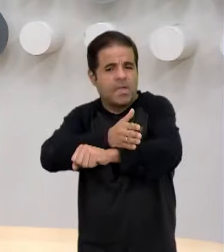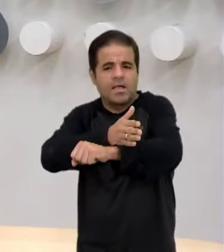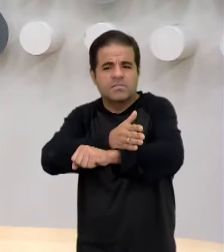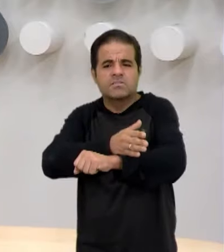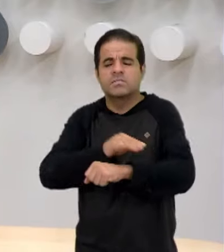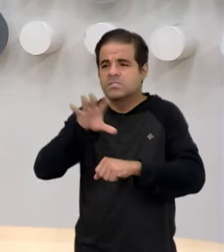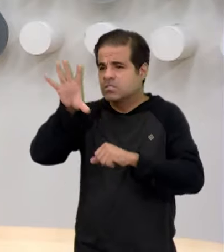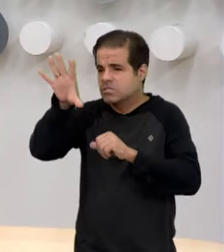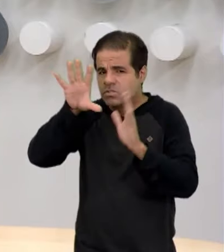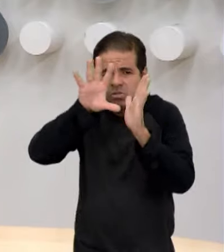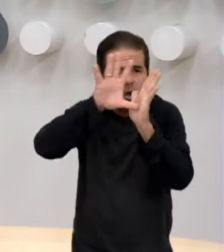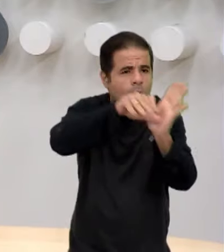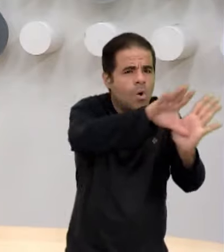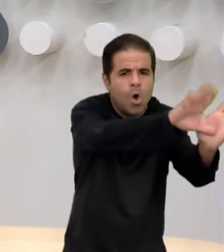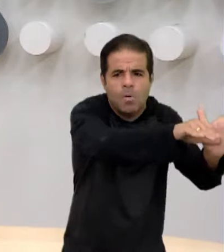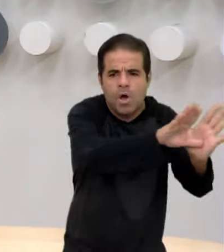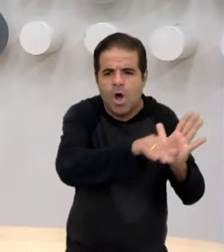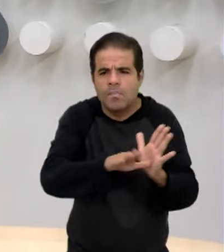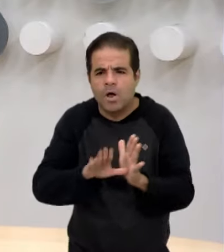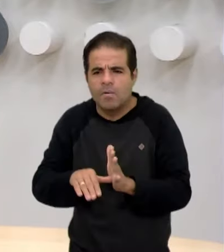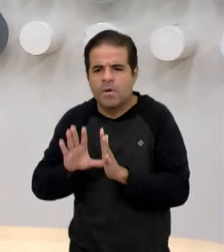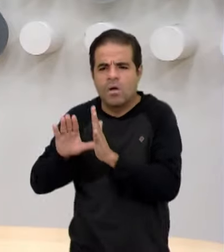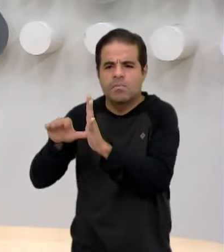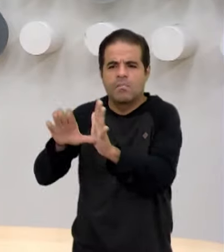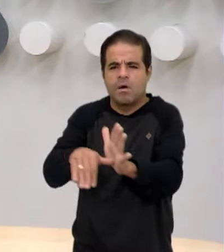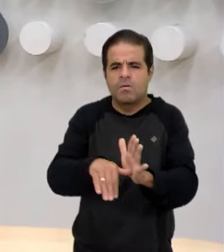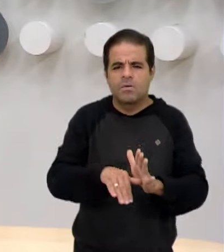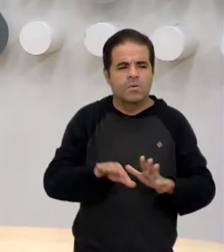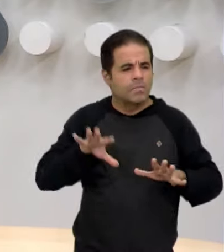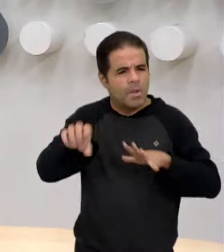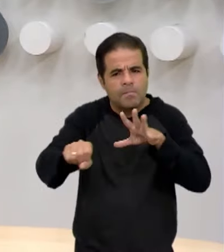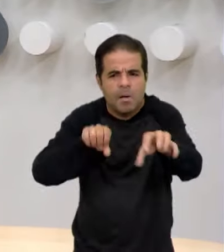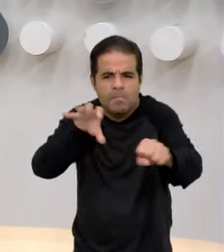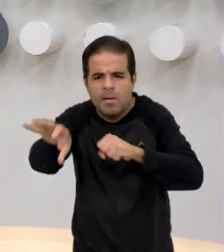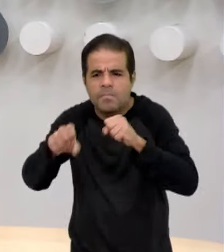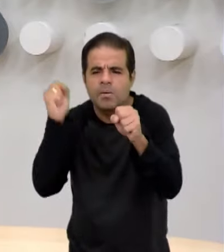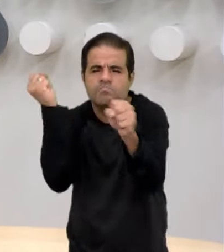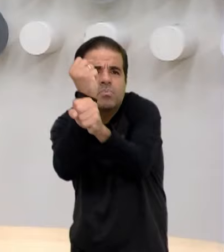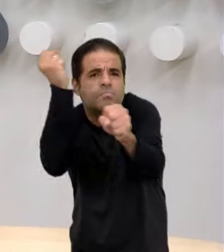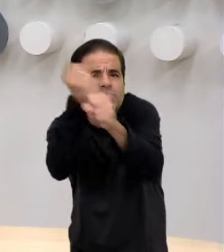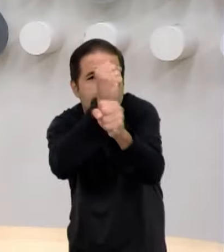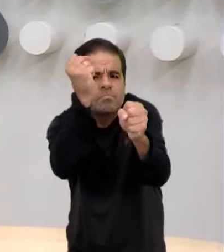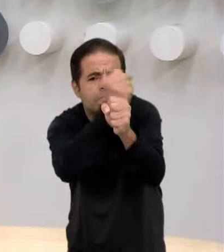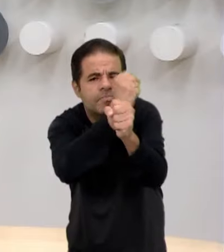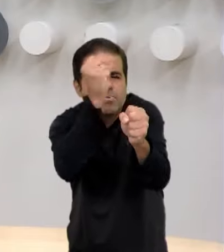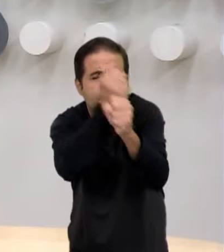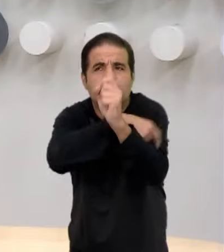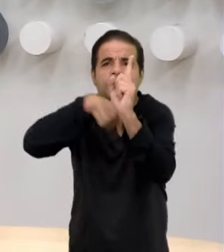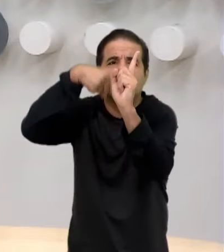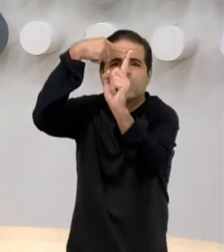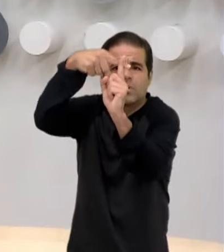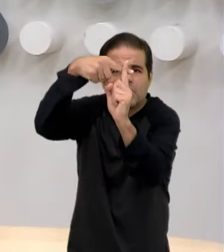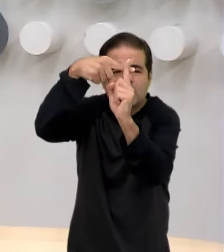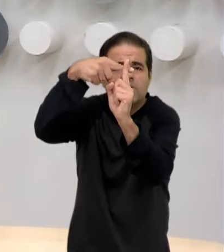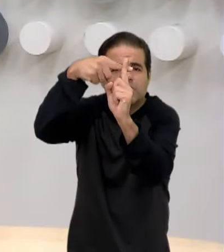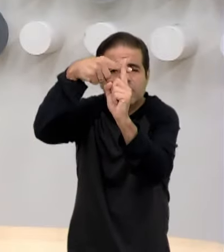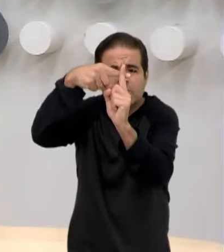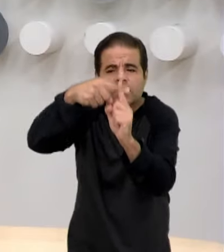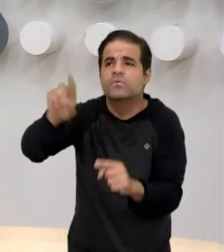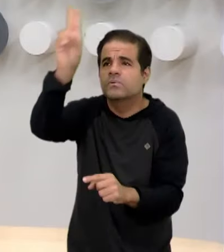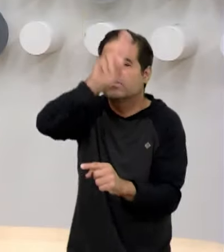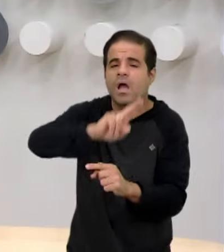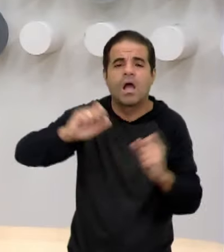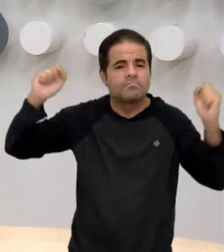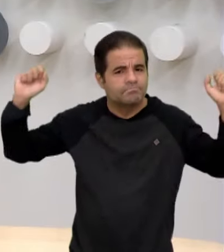eles saquearam até o mármore do Coliseu, tá? Para construir igrejas, para utilizar nos